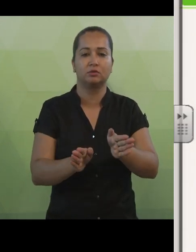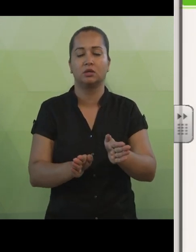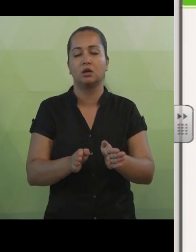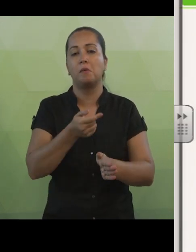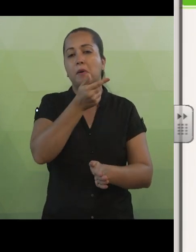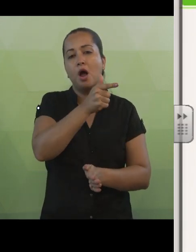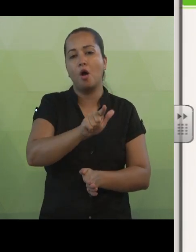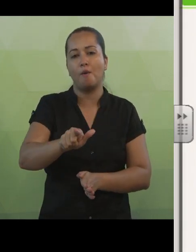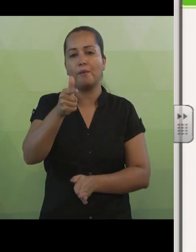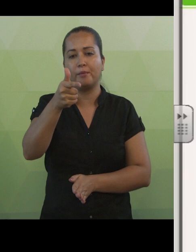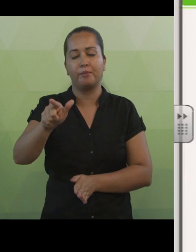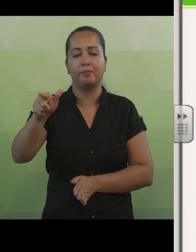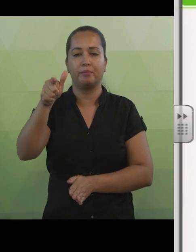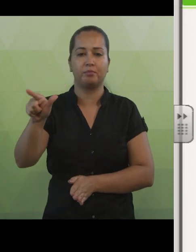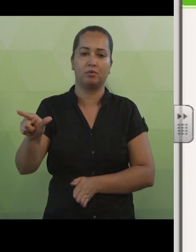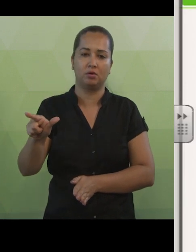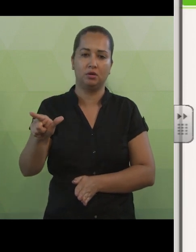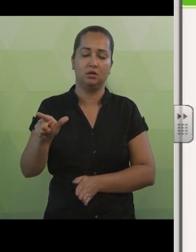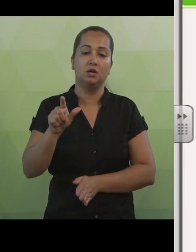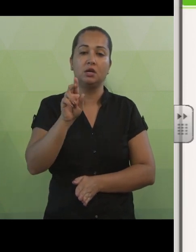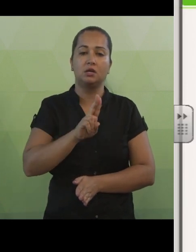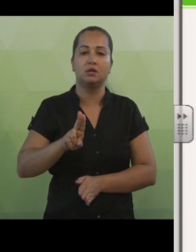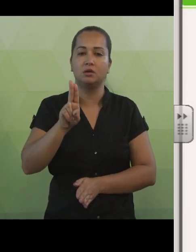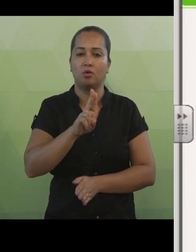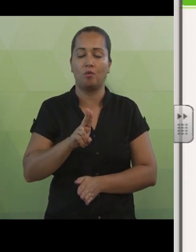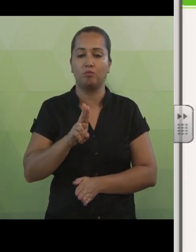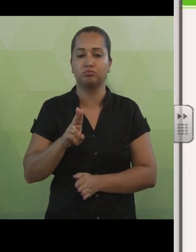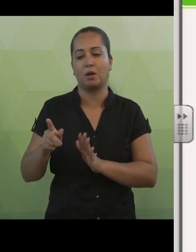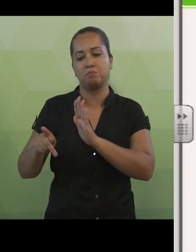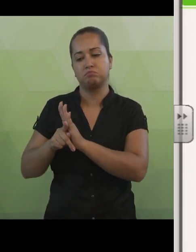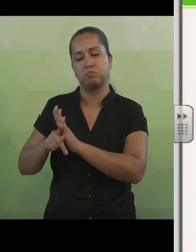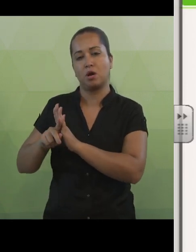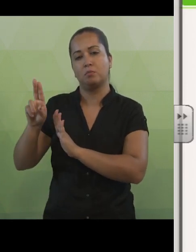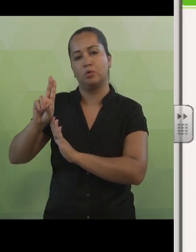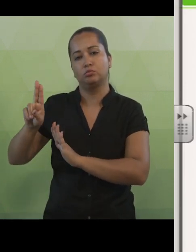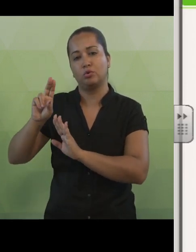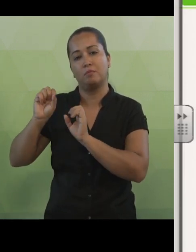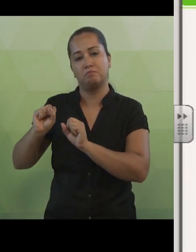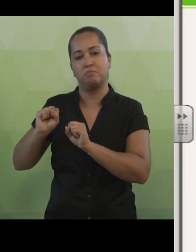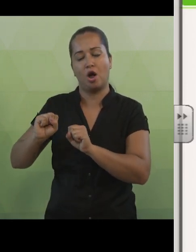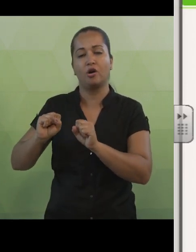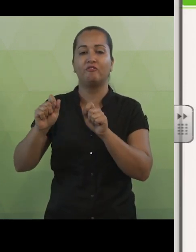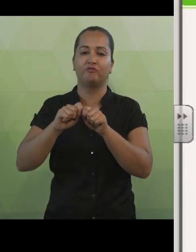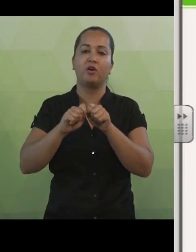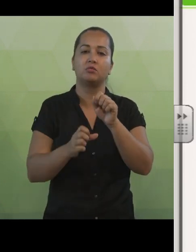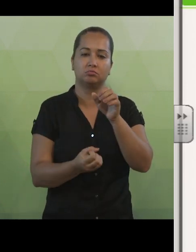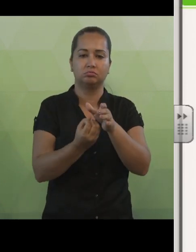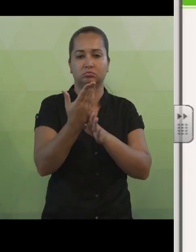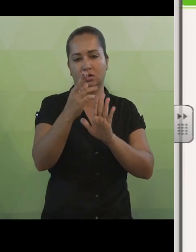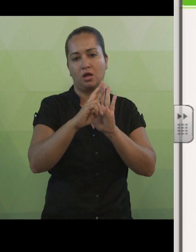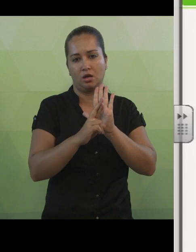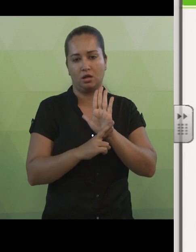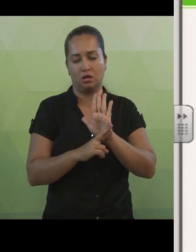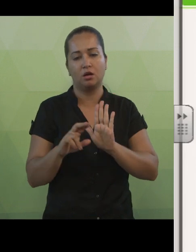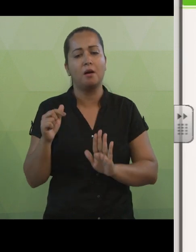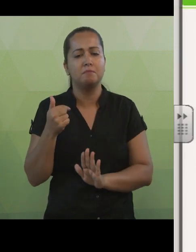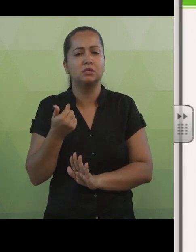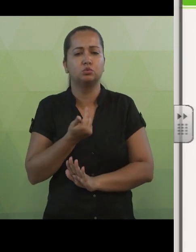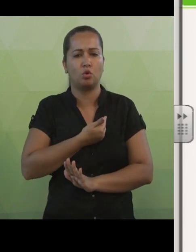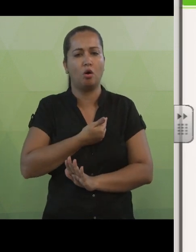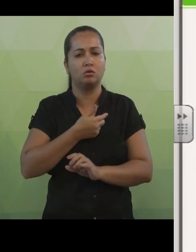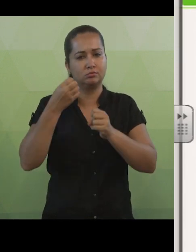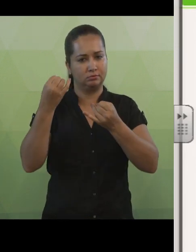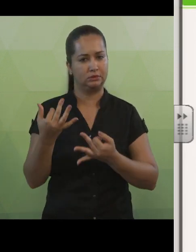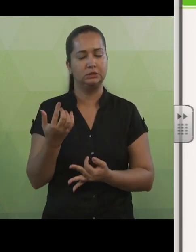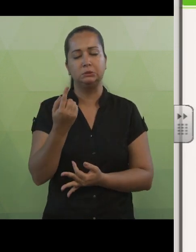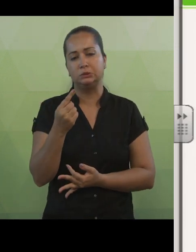repetições e sentenças SQL que possibilita ao usuário criar regras. Entretanto, esses temas não serão aprofundados nesse curso. Só para você